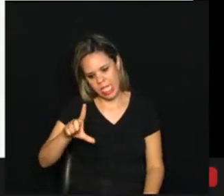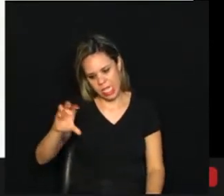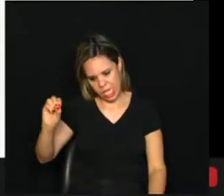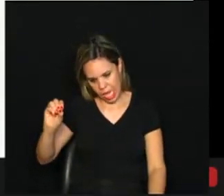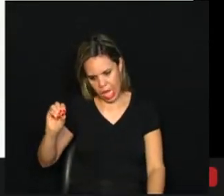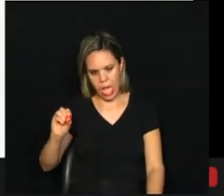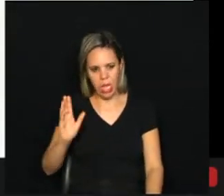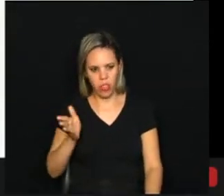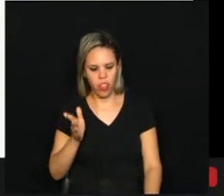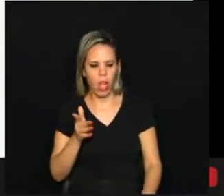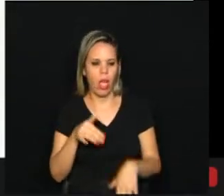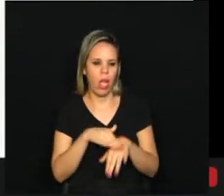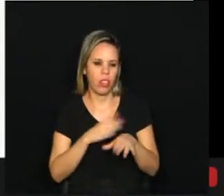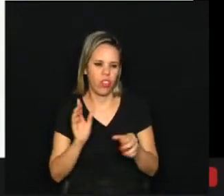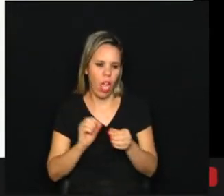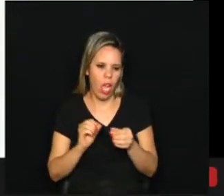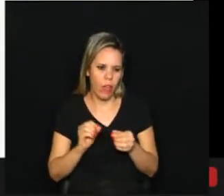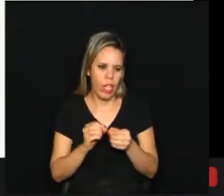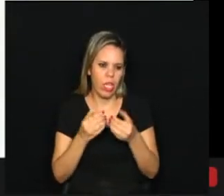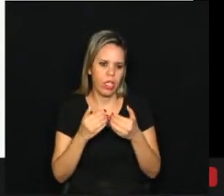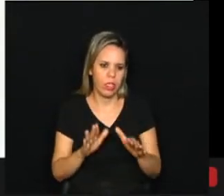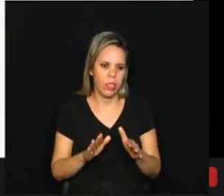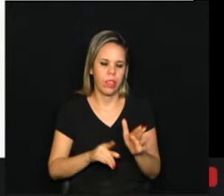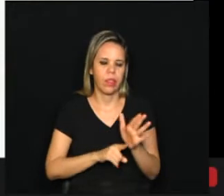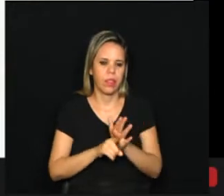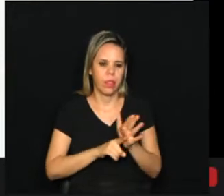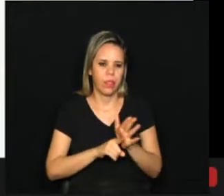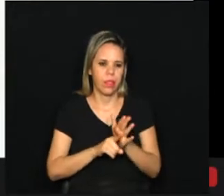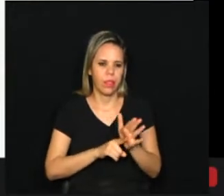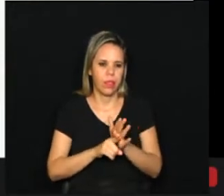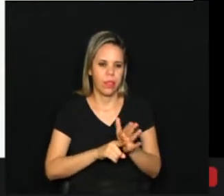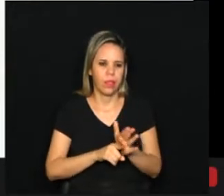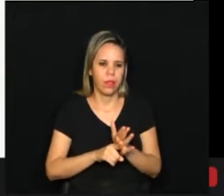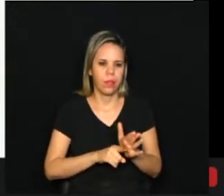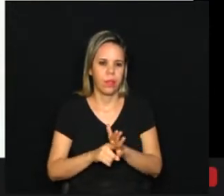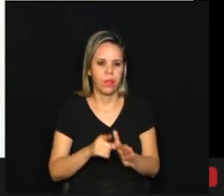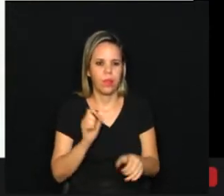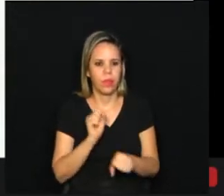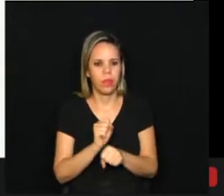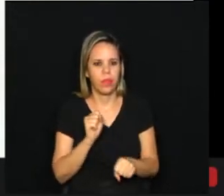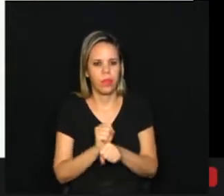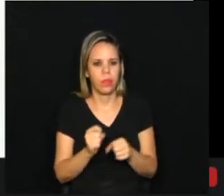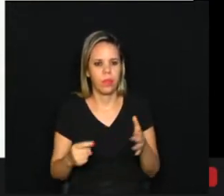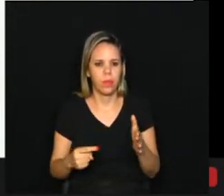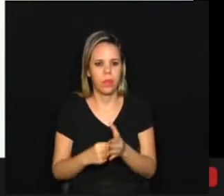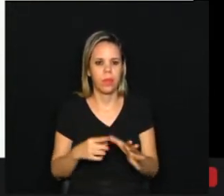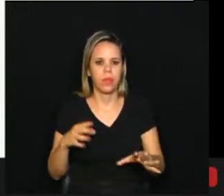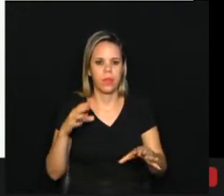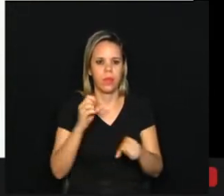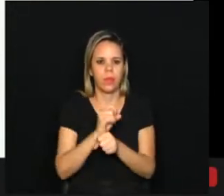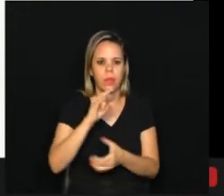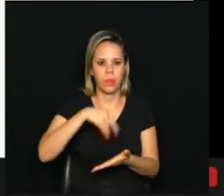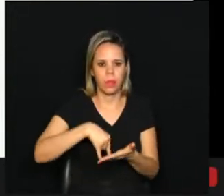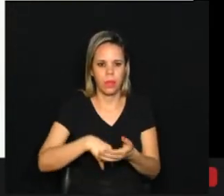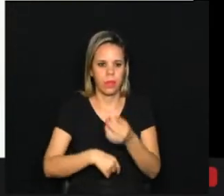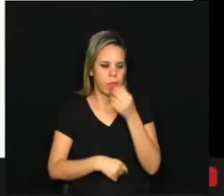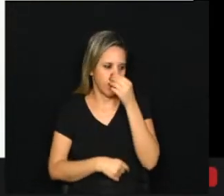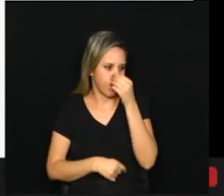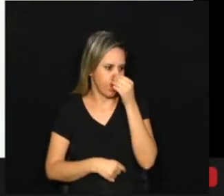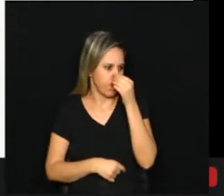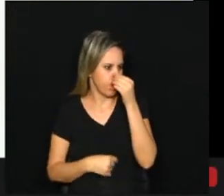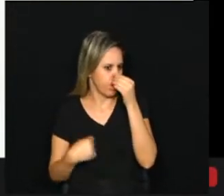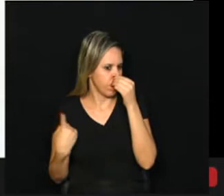tinha aberto uma apuração preliminar, estava aguardando toda a denúncia com toda a documentação. Então,